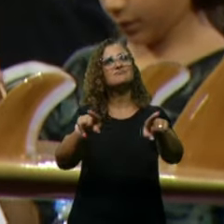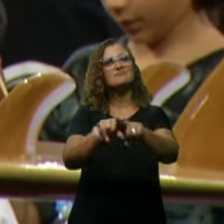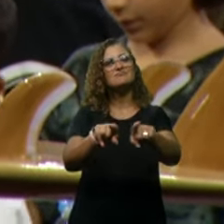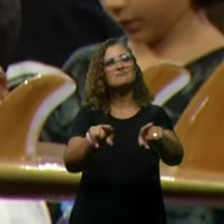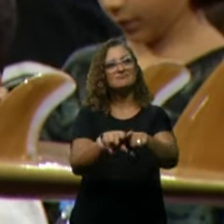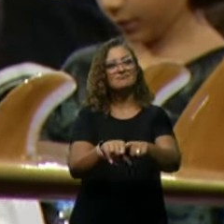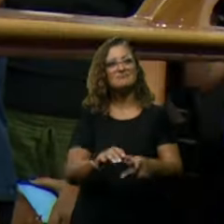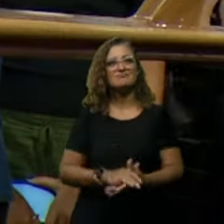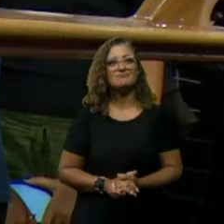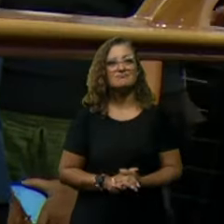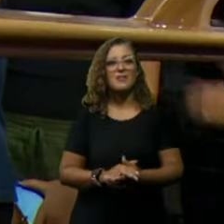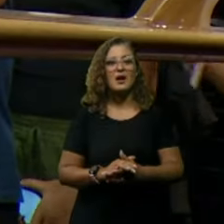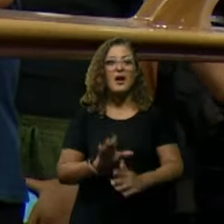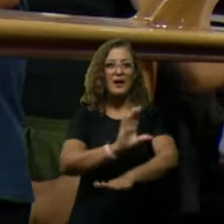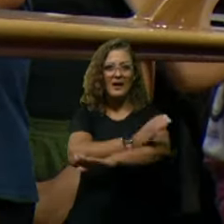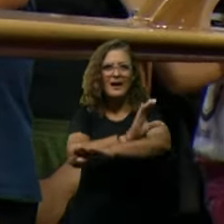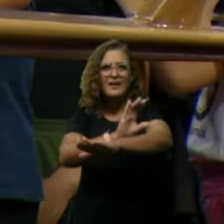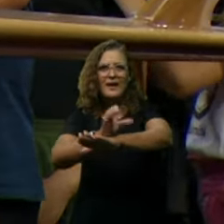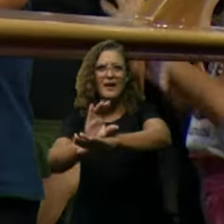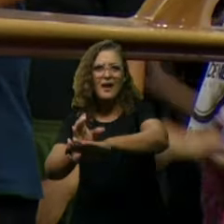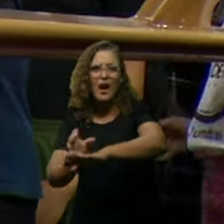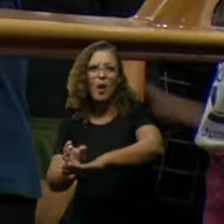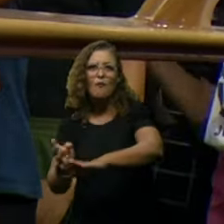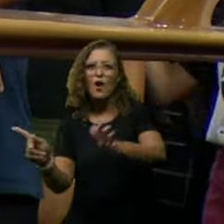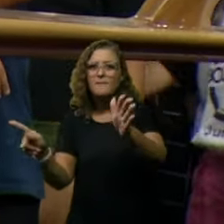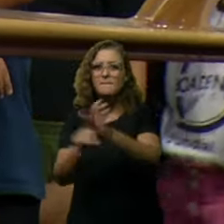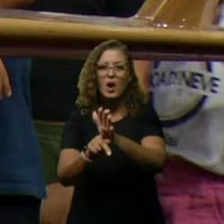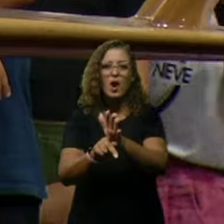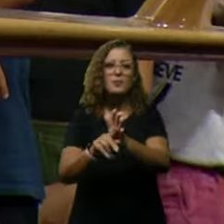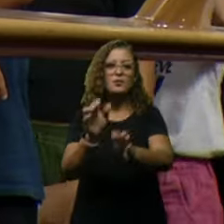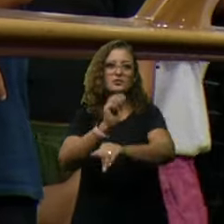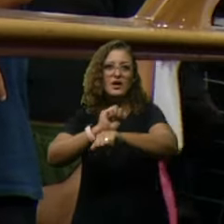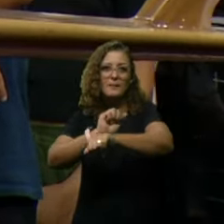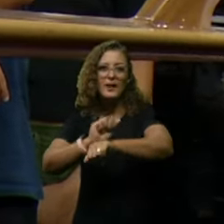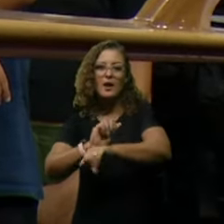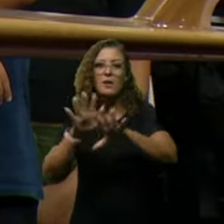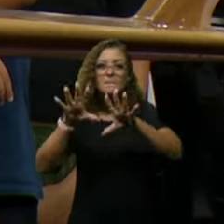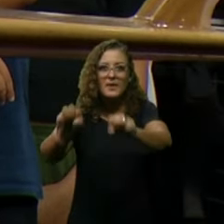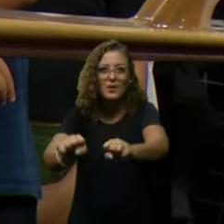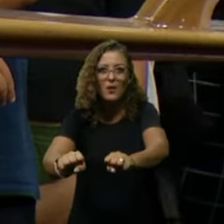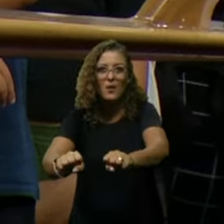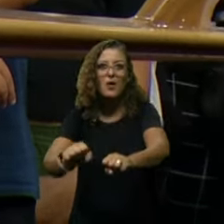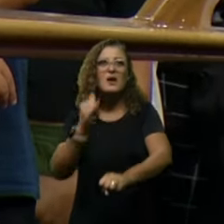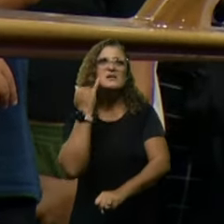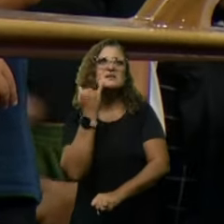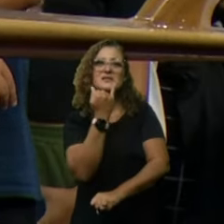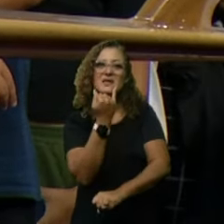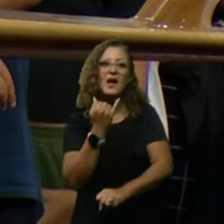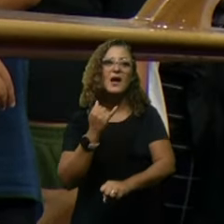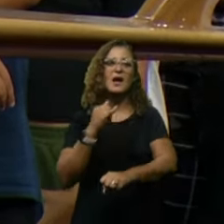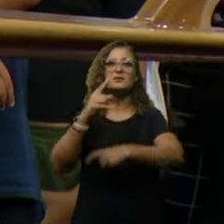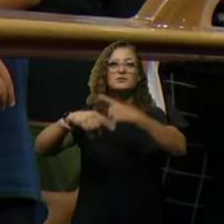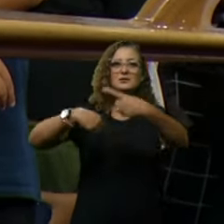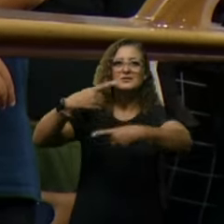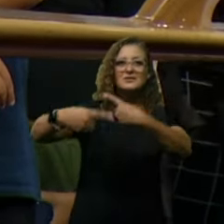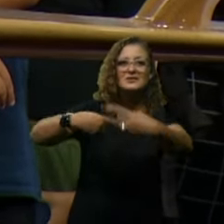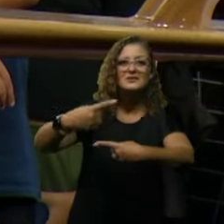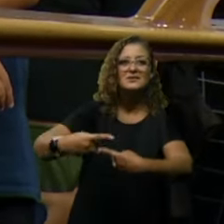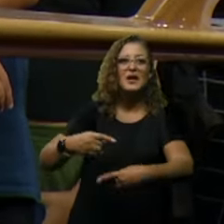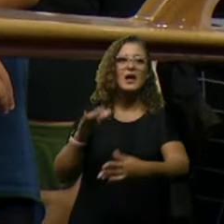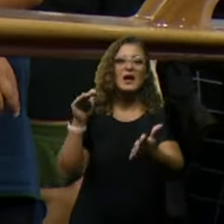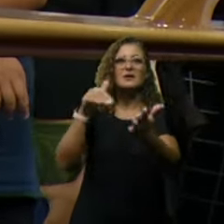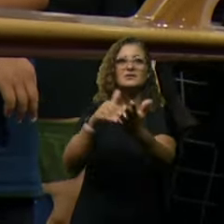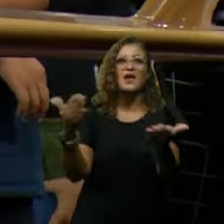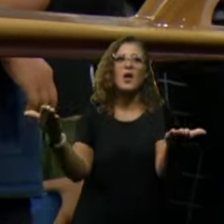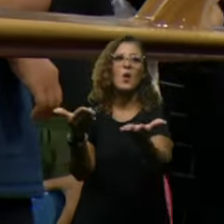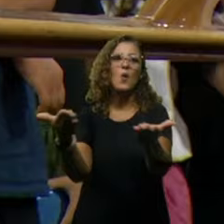tá não foi de abraãozinho não pode usar que sim ou não de Jacó sim ou não e até hoje pertence os judeus tinham não todas